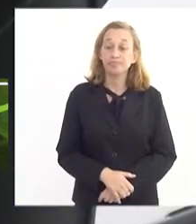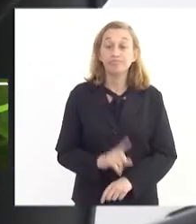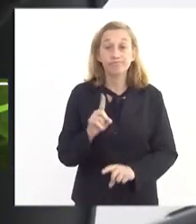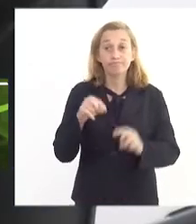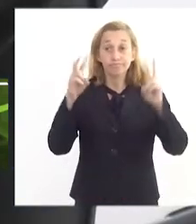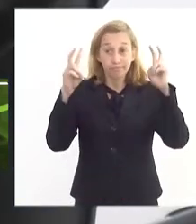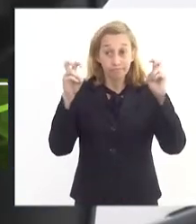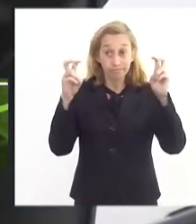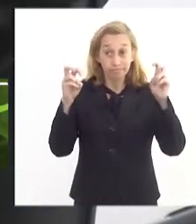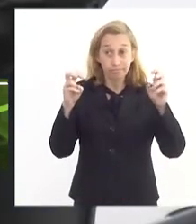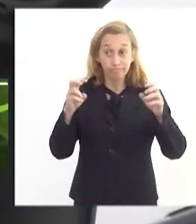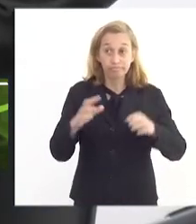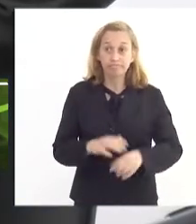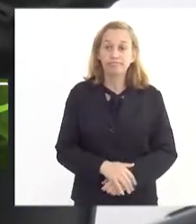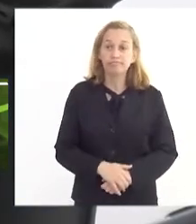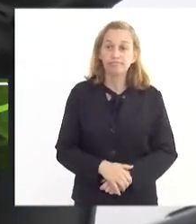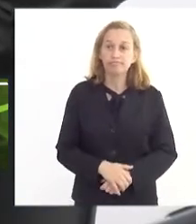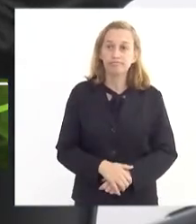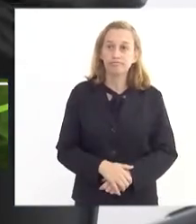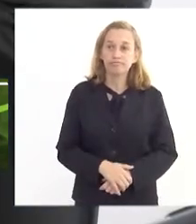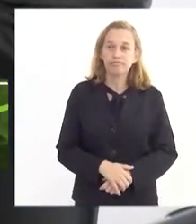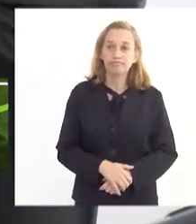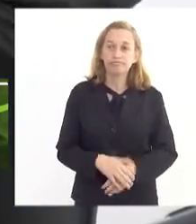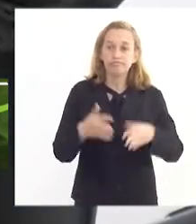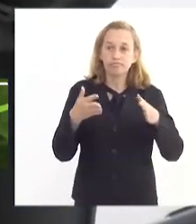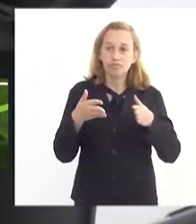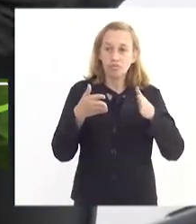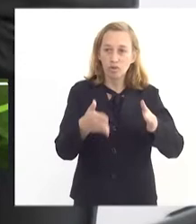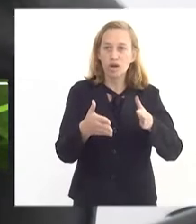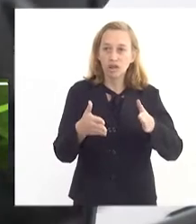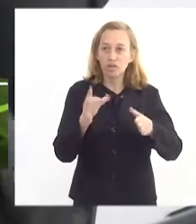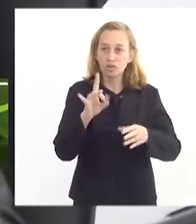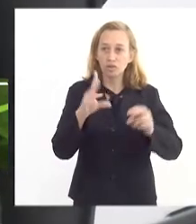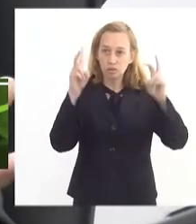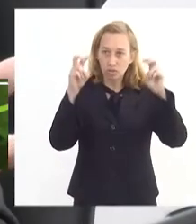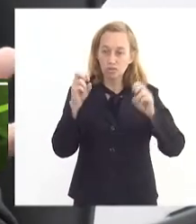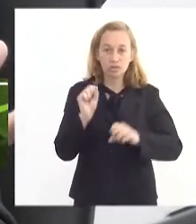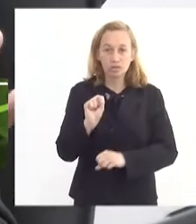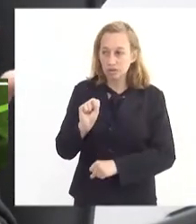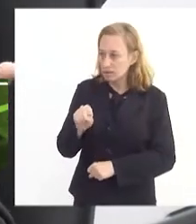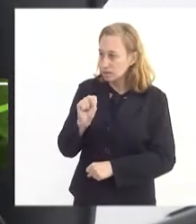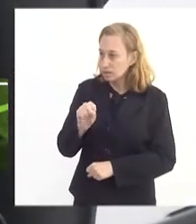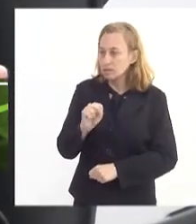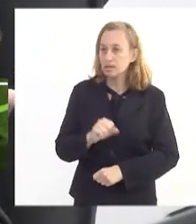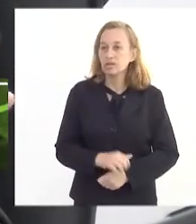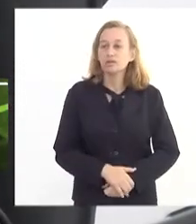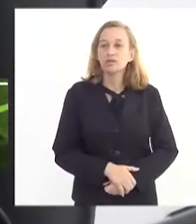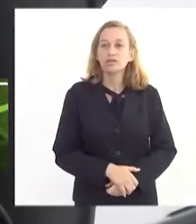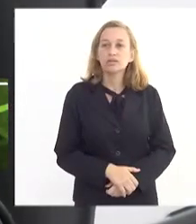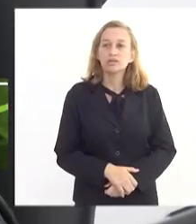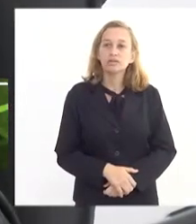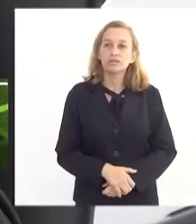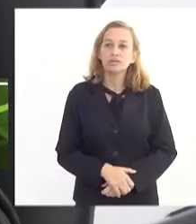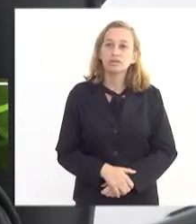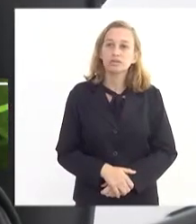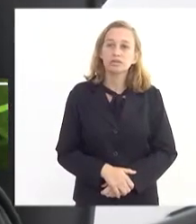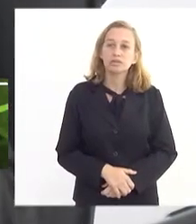assunto que merece uma reunião só sobre isso. Né? Sim. Porque,